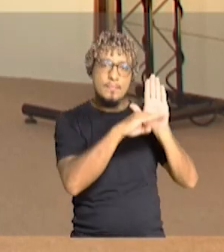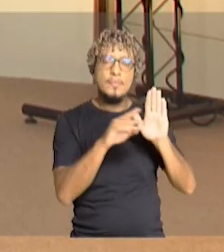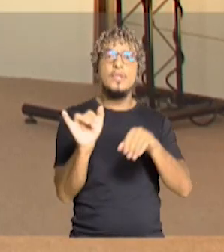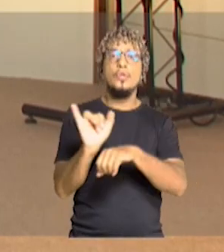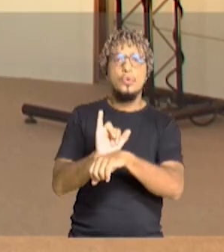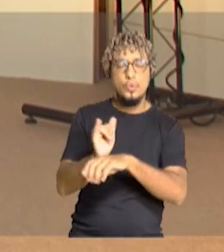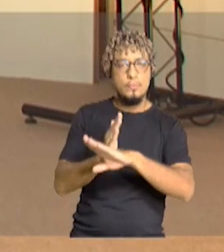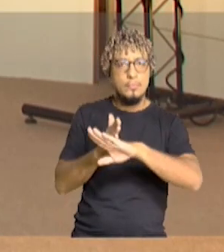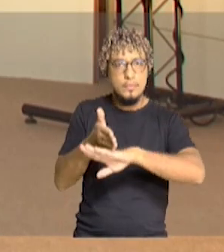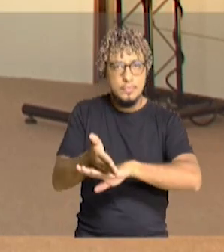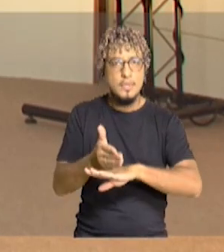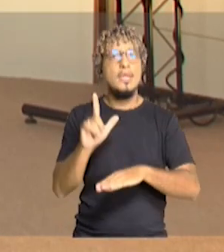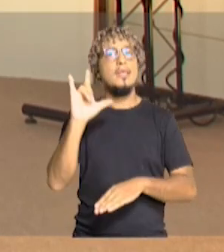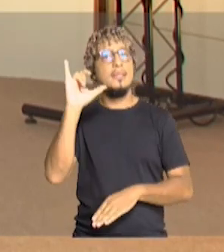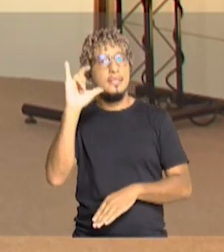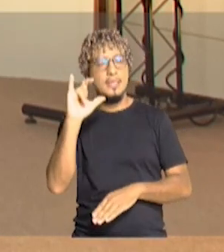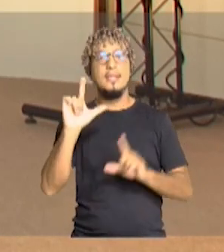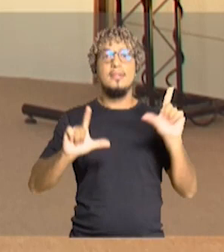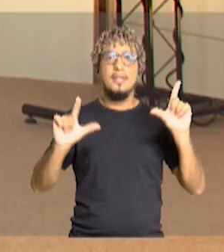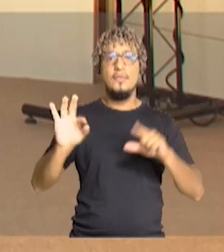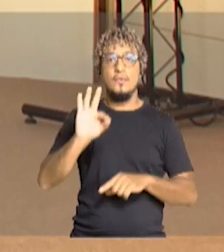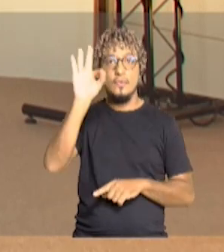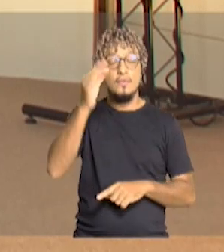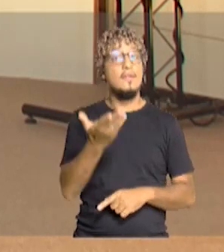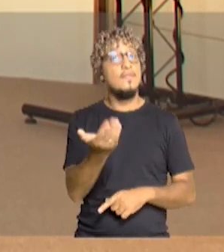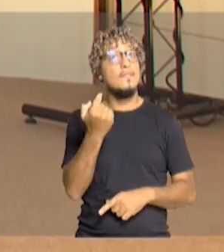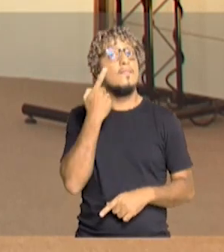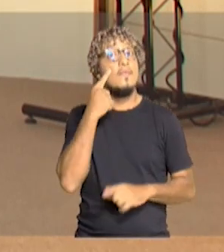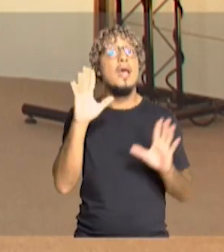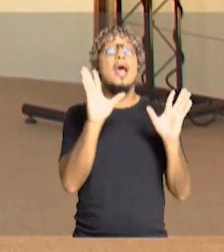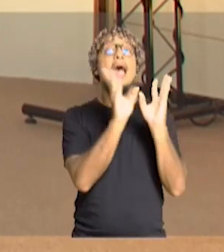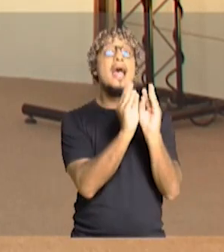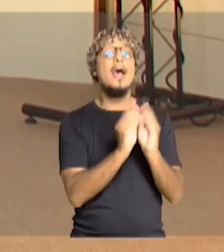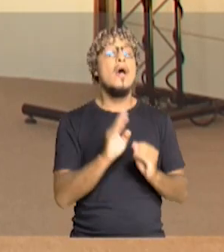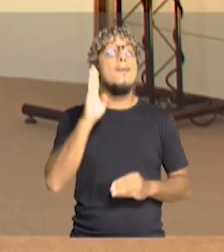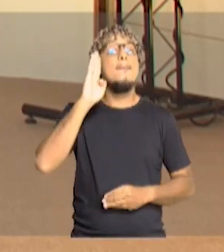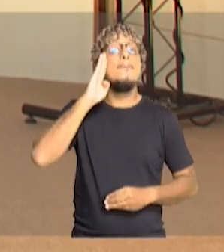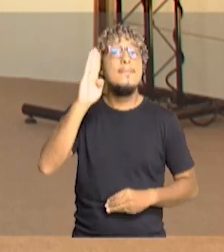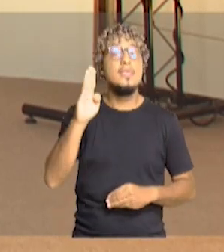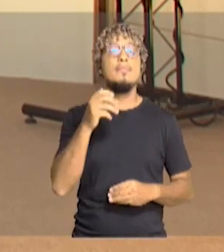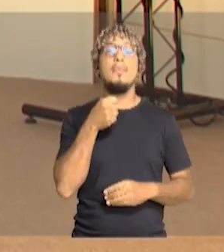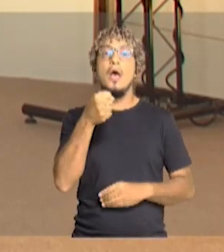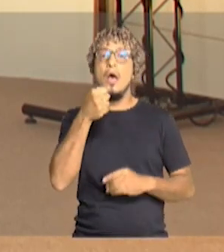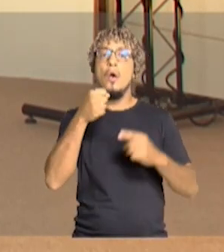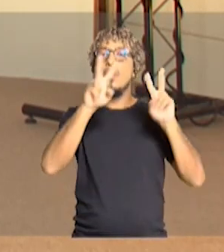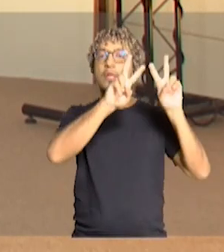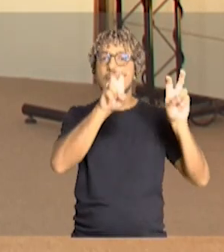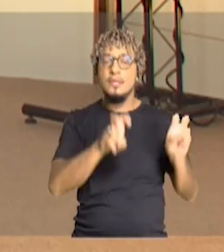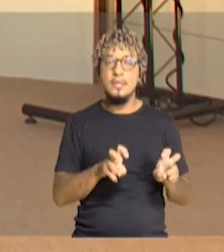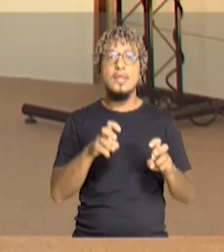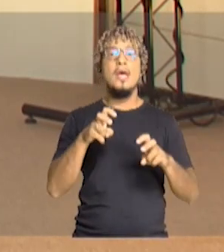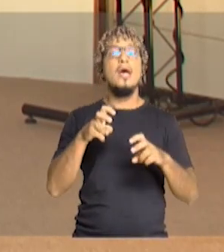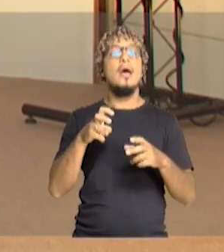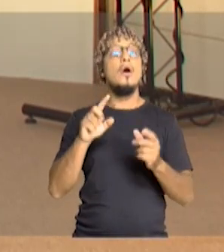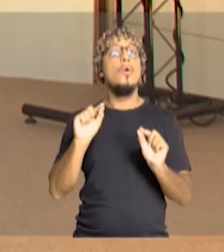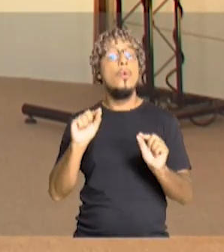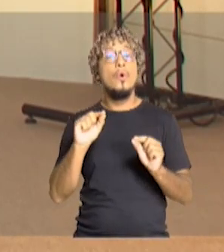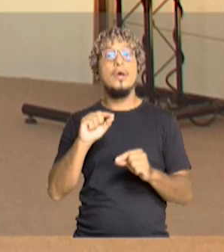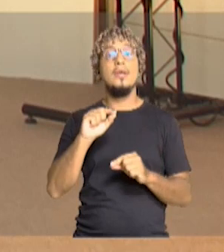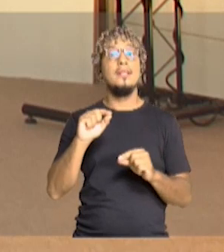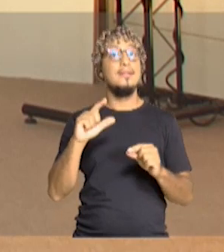acessar o YouTube e o Instagram da TV UFMA acompanhe também o resumo com as principais notícias do dia no programa destaques